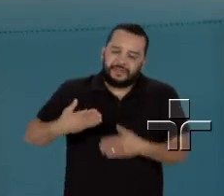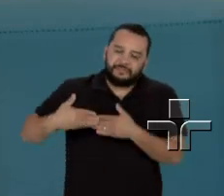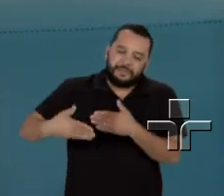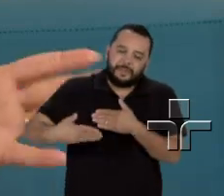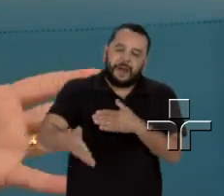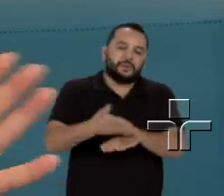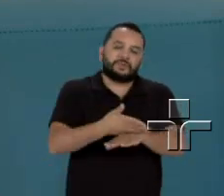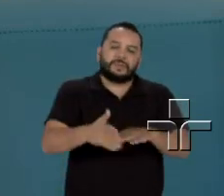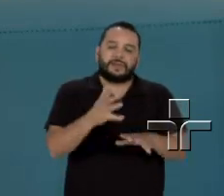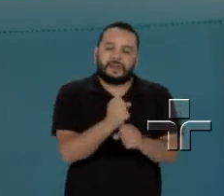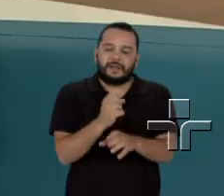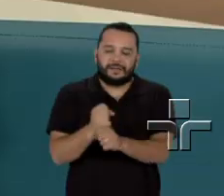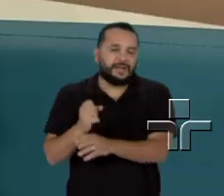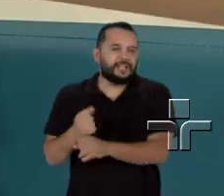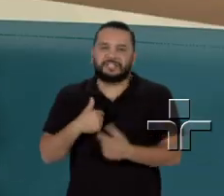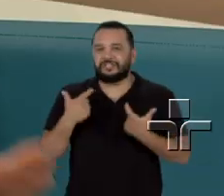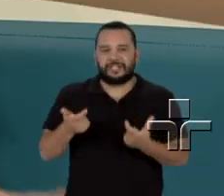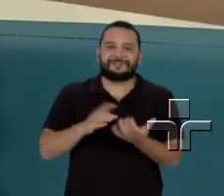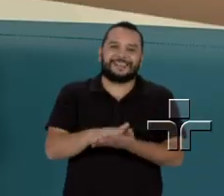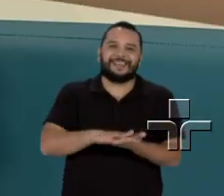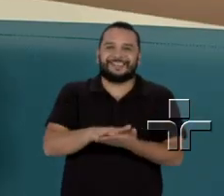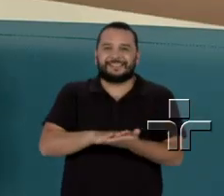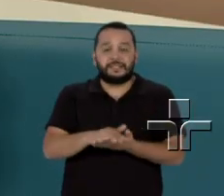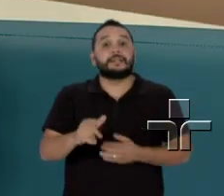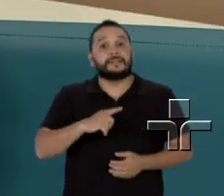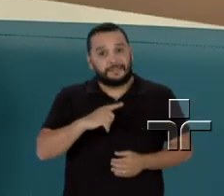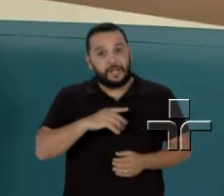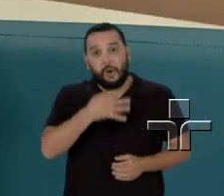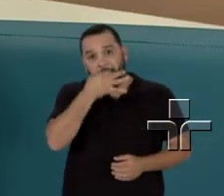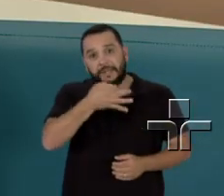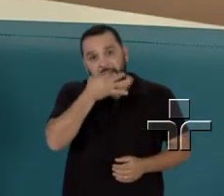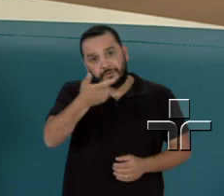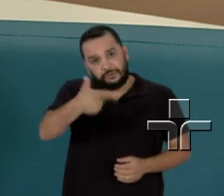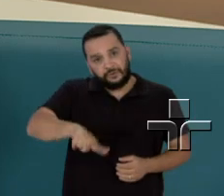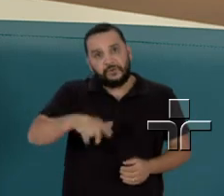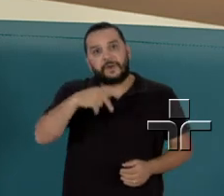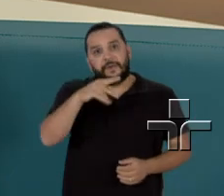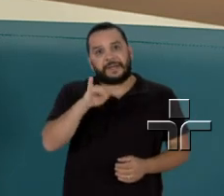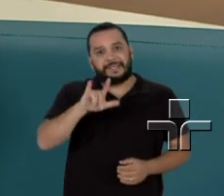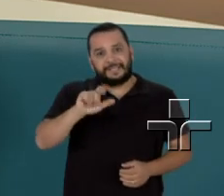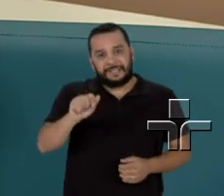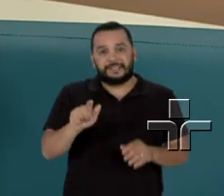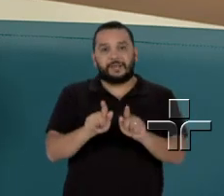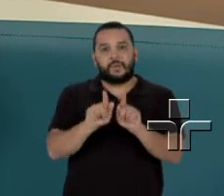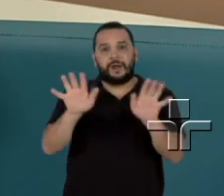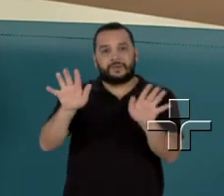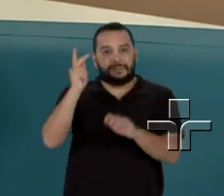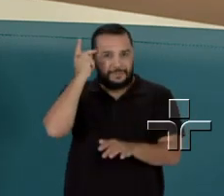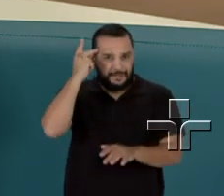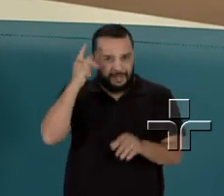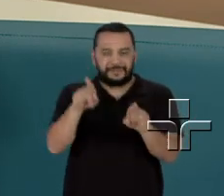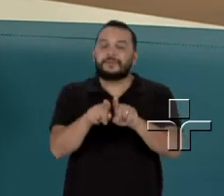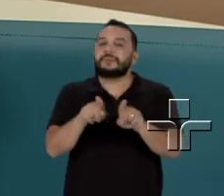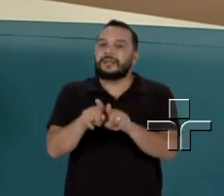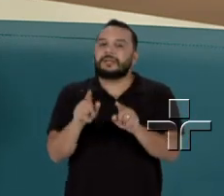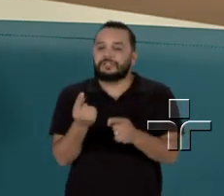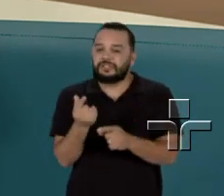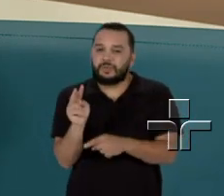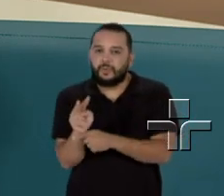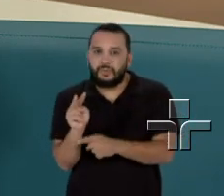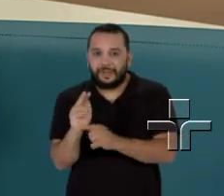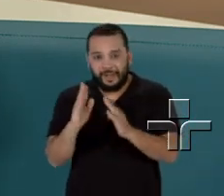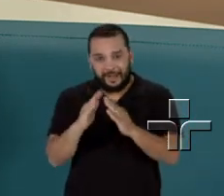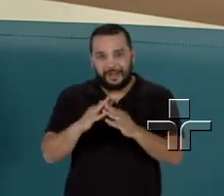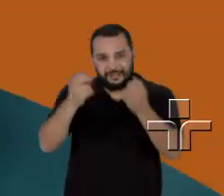tem mais porque se falar e chato e tem mais participação a patrícia amorim digo olho são paulo também cuida das finanças da